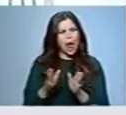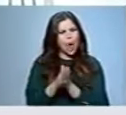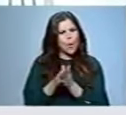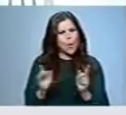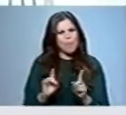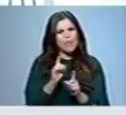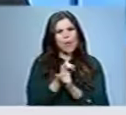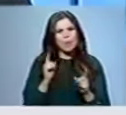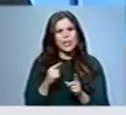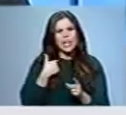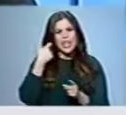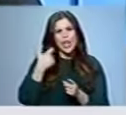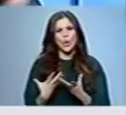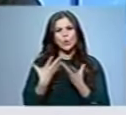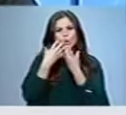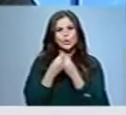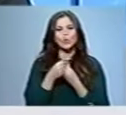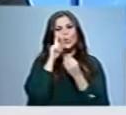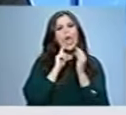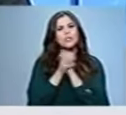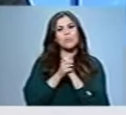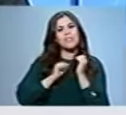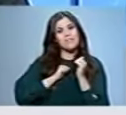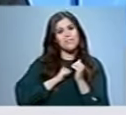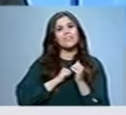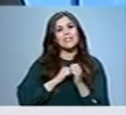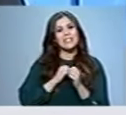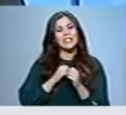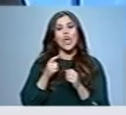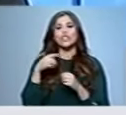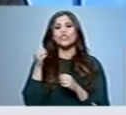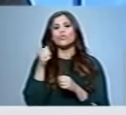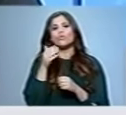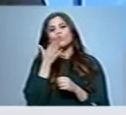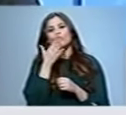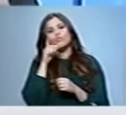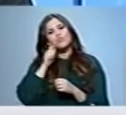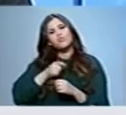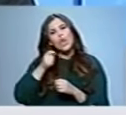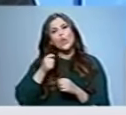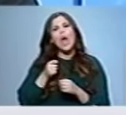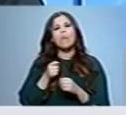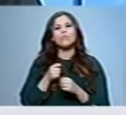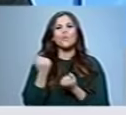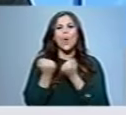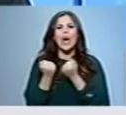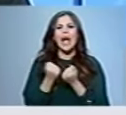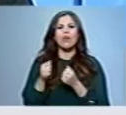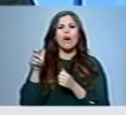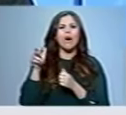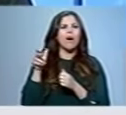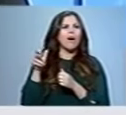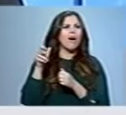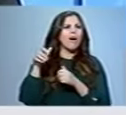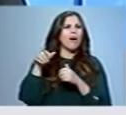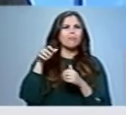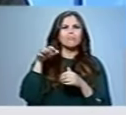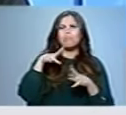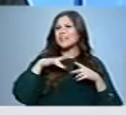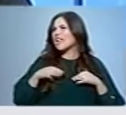limitado e estava com a minha esposa, que tem um trabalho mais convencional, alugamos um carro e corremos aquilo tudo. Corremos tantos queijos que acabamos por não conseguir ver São Miguel